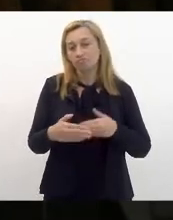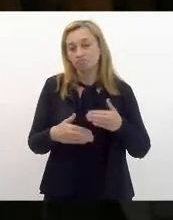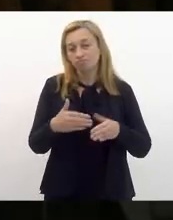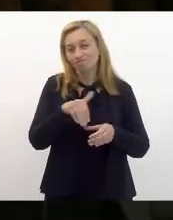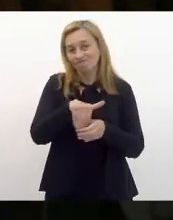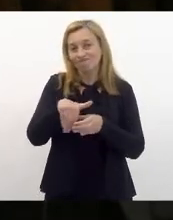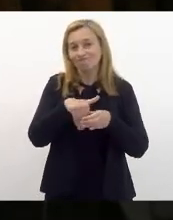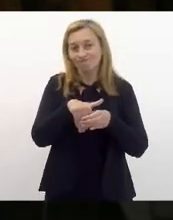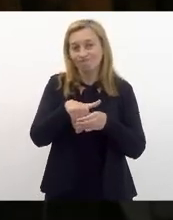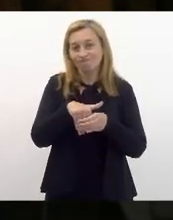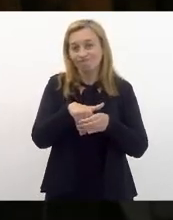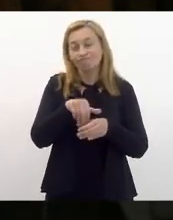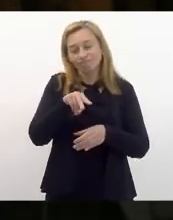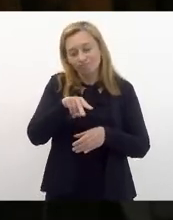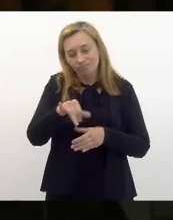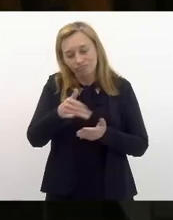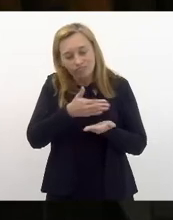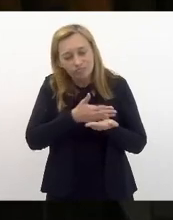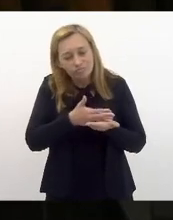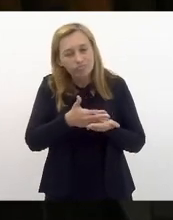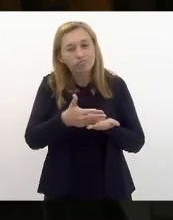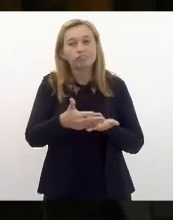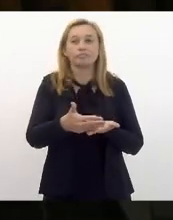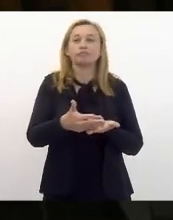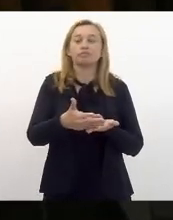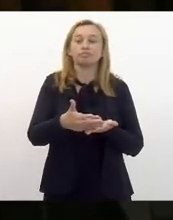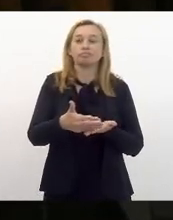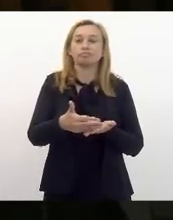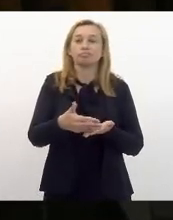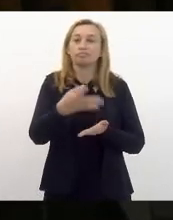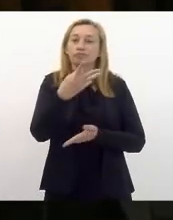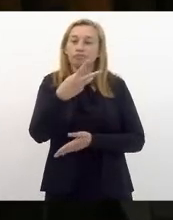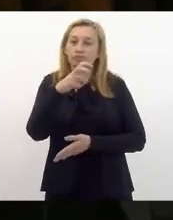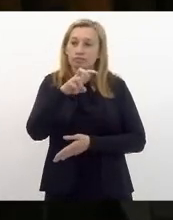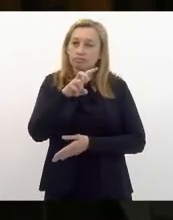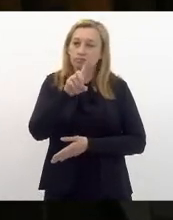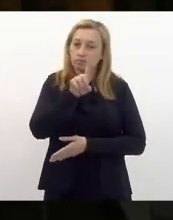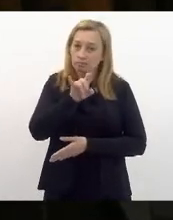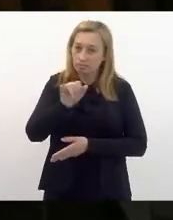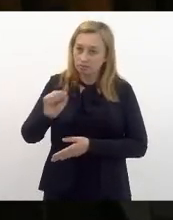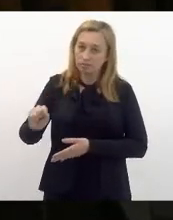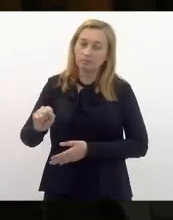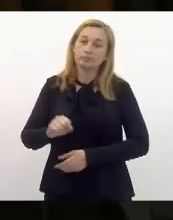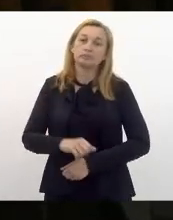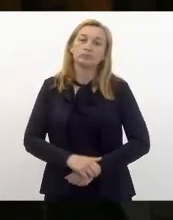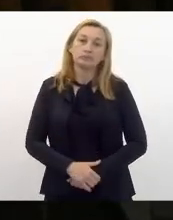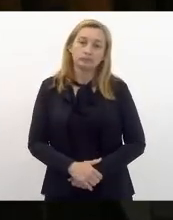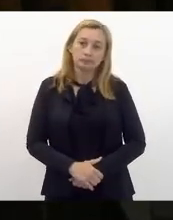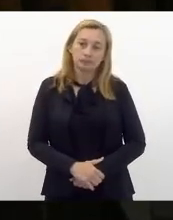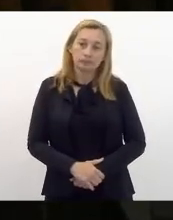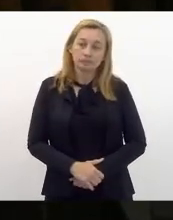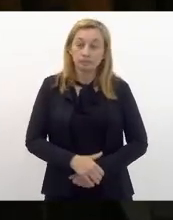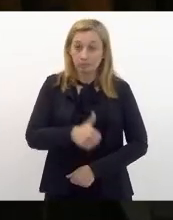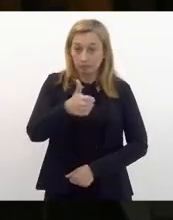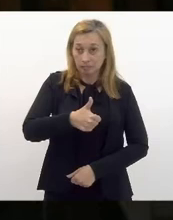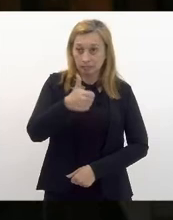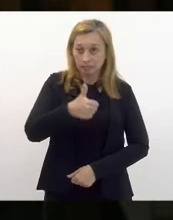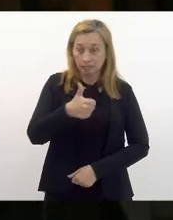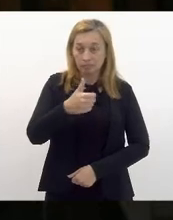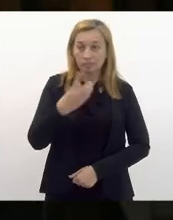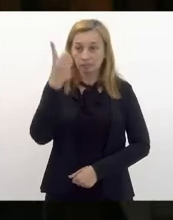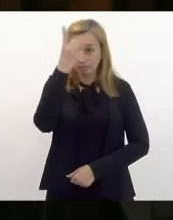eleitoral vai começar a 45 dias do primeiro